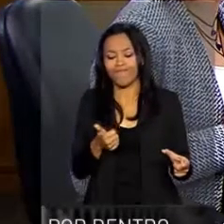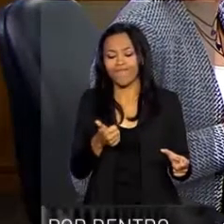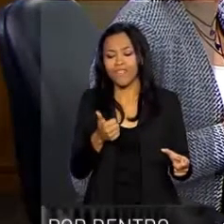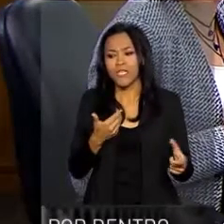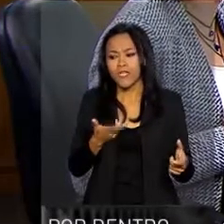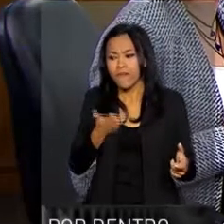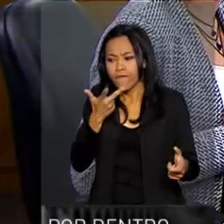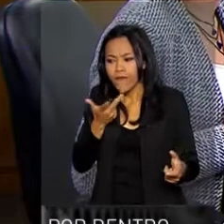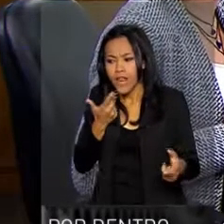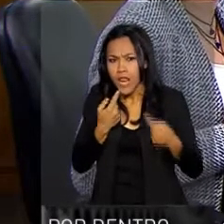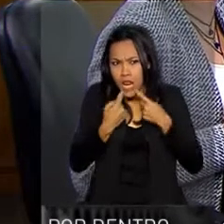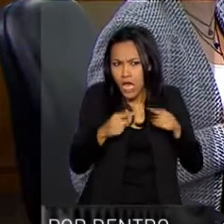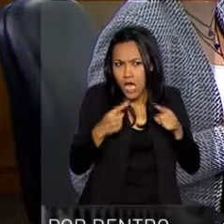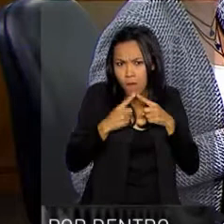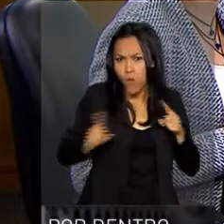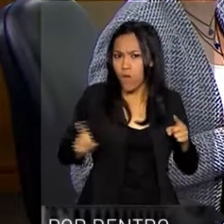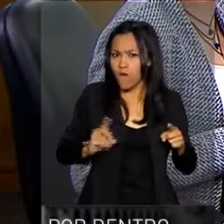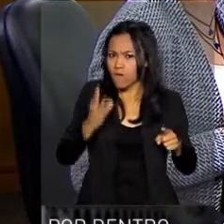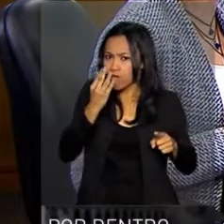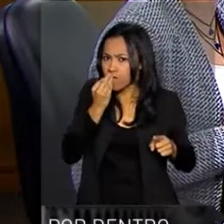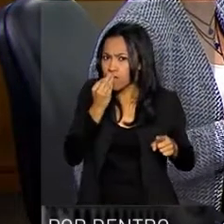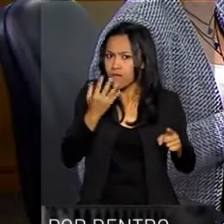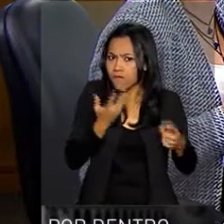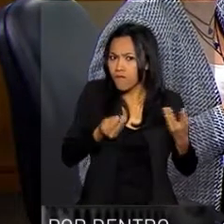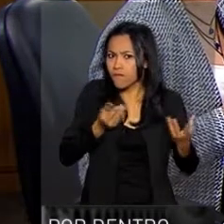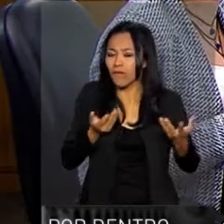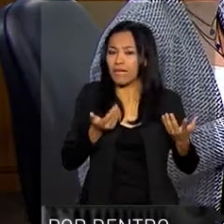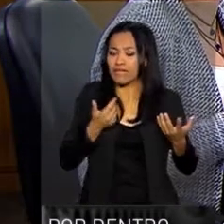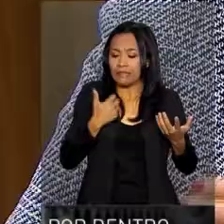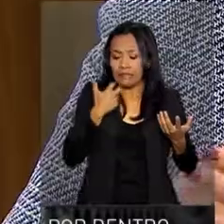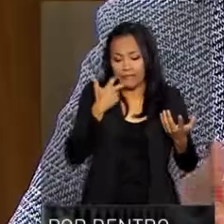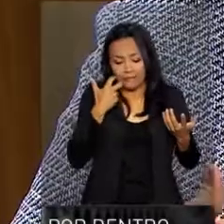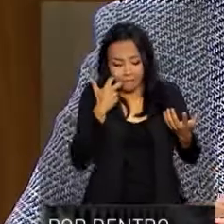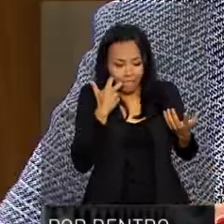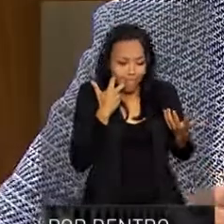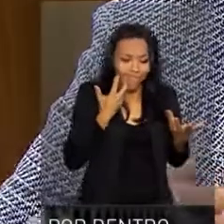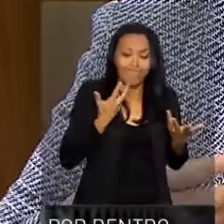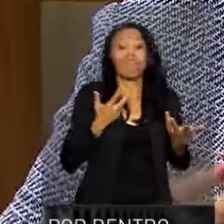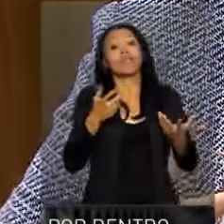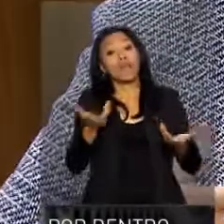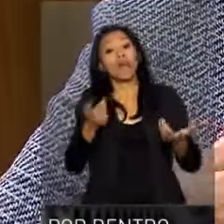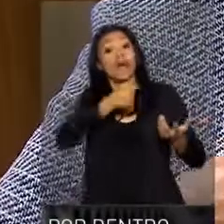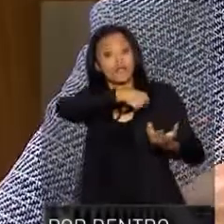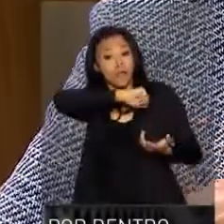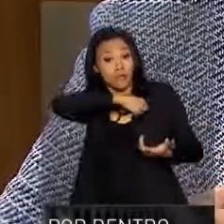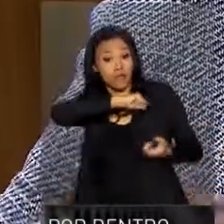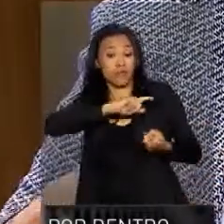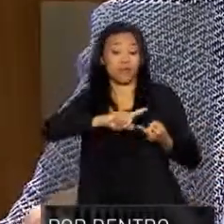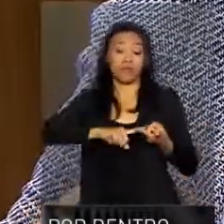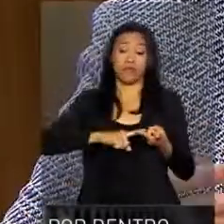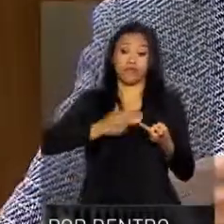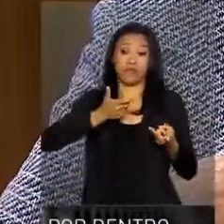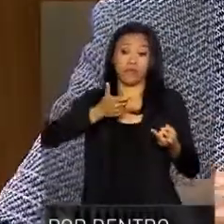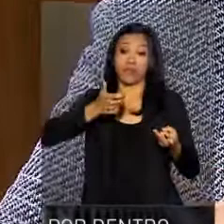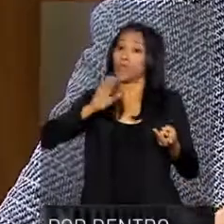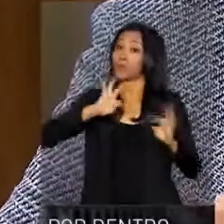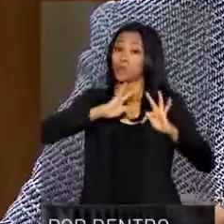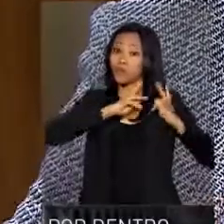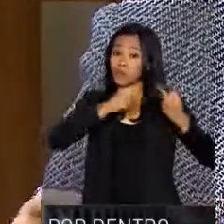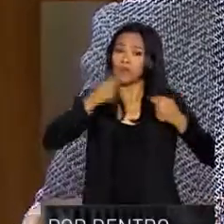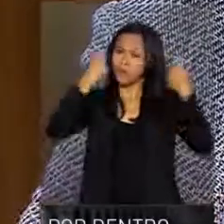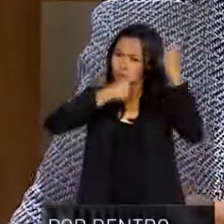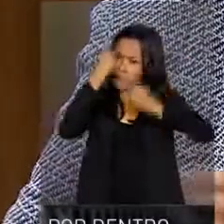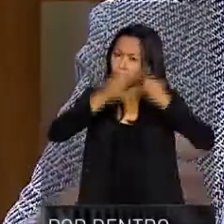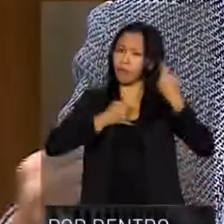então hoje já se tem um trabalho das delegacias já estão preocupados delegações o que nós percebemos que essa